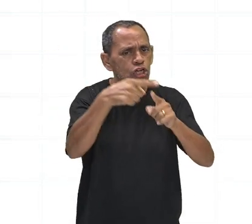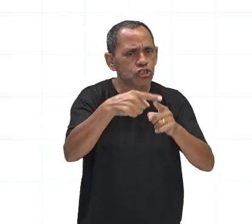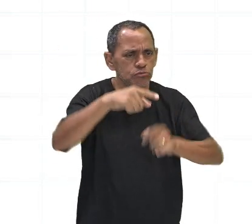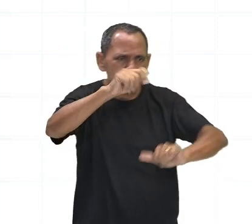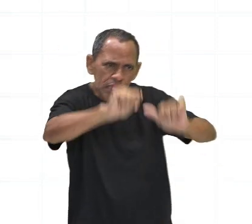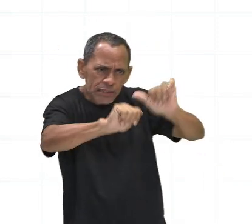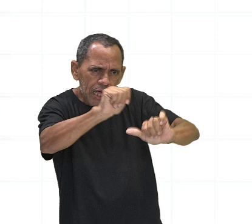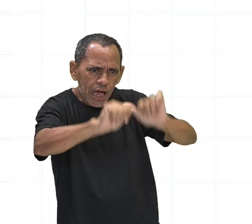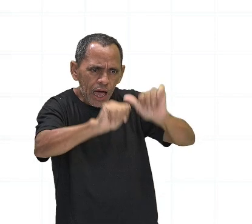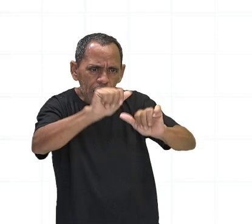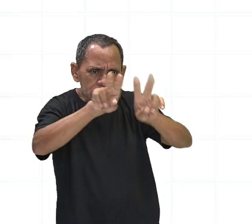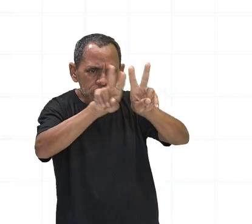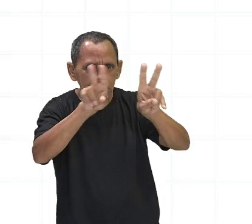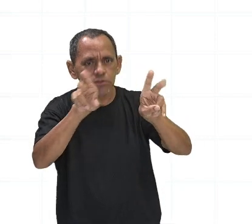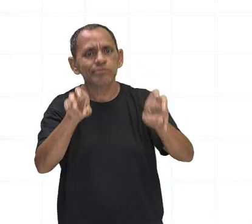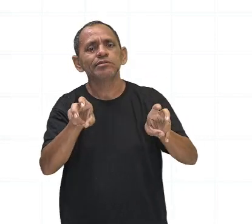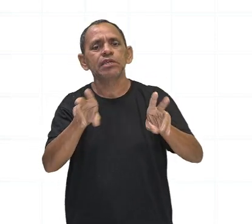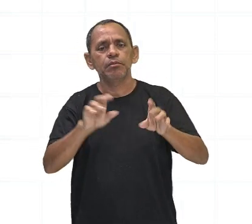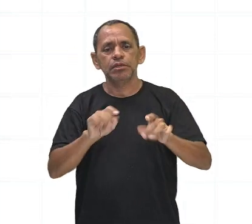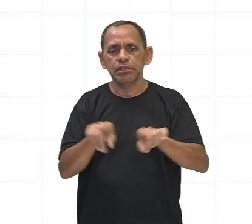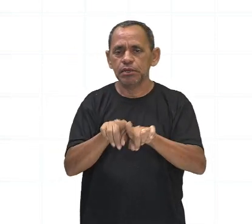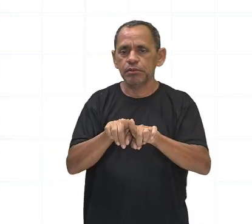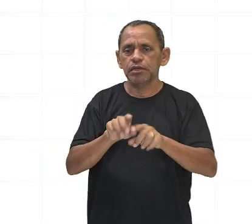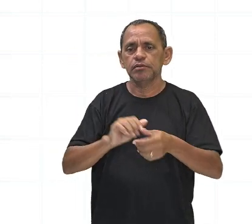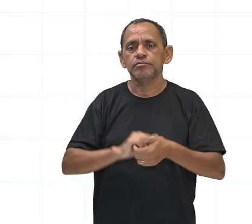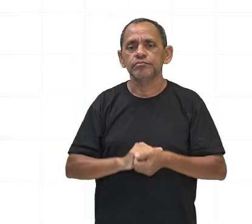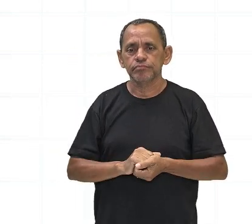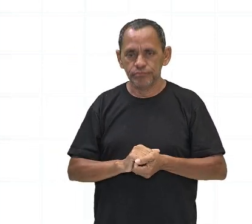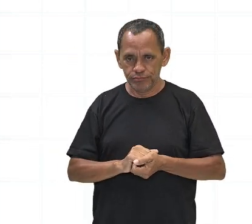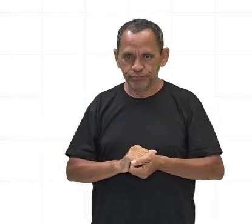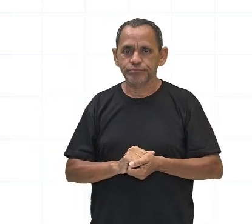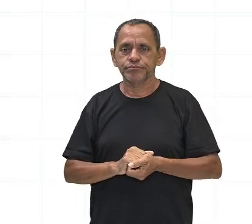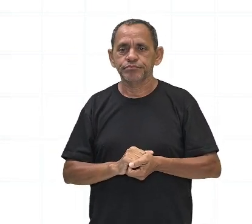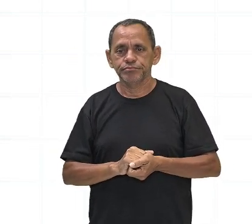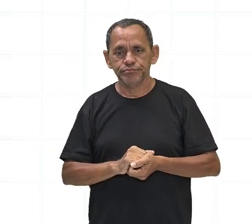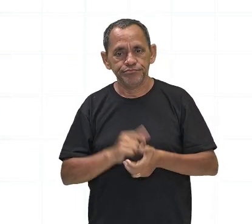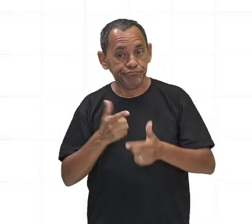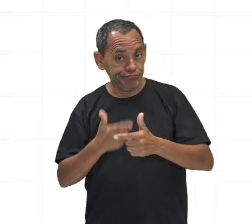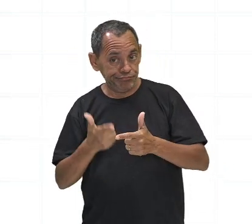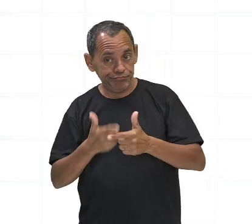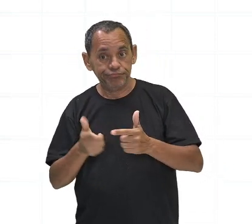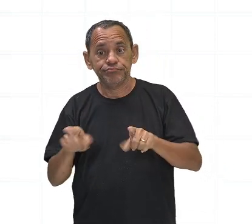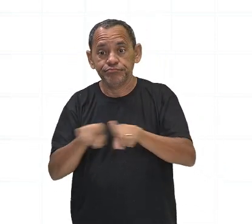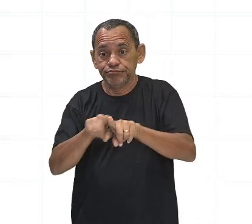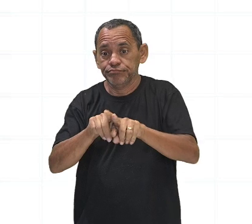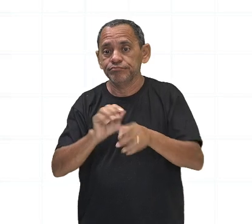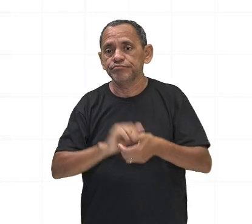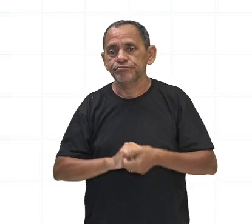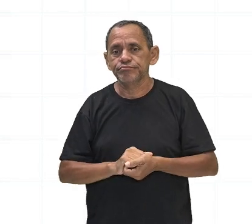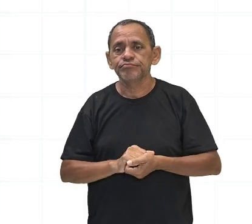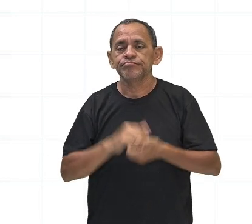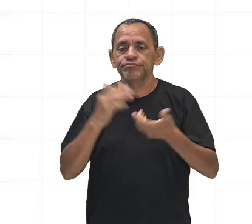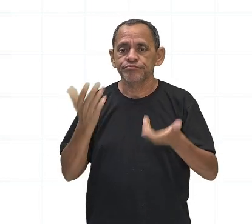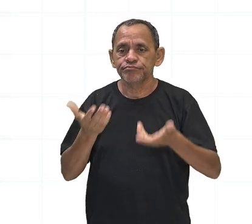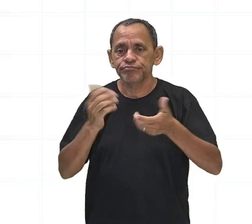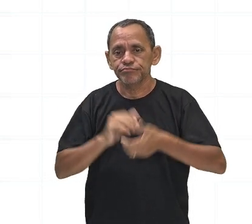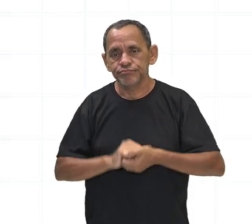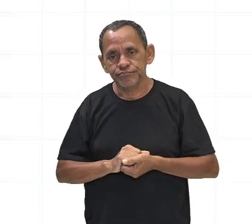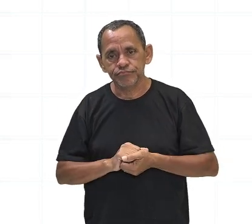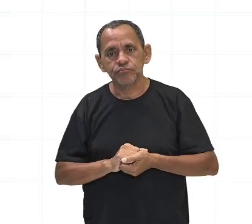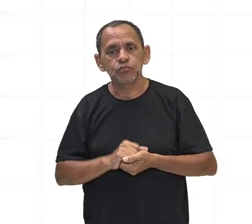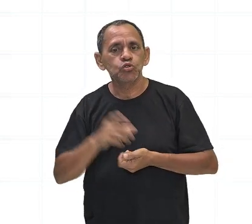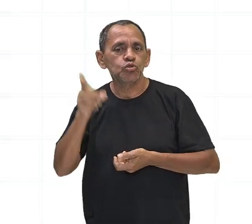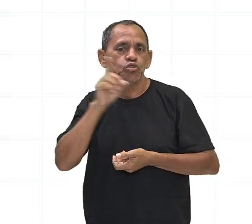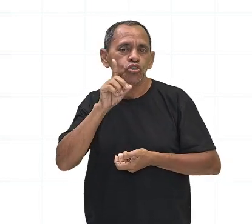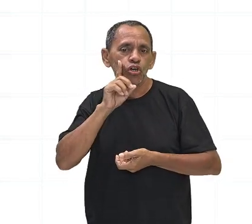aquele determinado, né, daquele determinado tema, sobre aquele determinado problema. E não, como a gente fala aí do nosso cotidiano, né, falar da boca